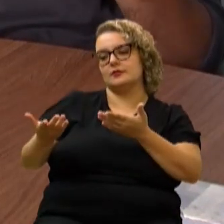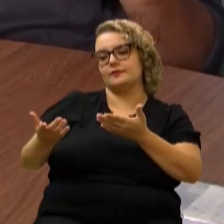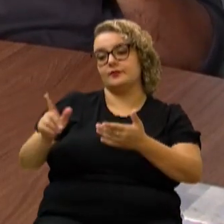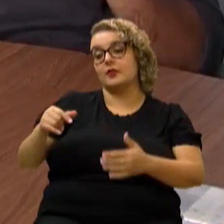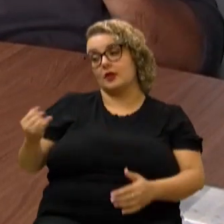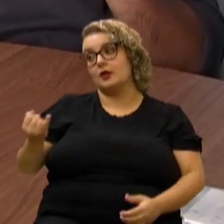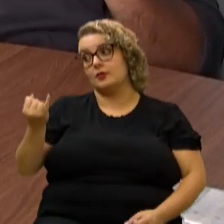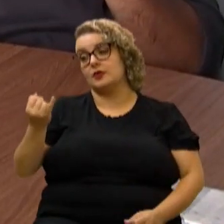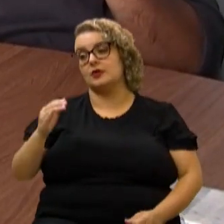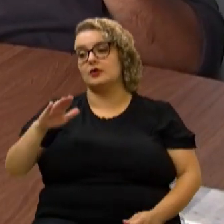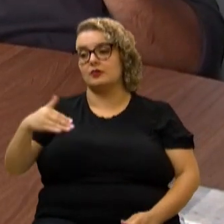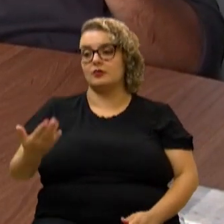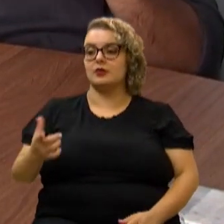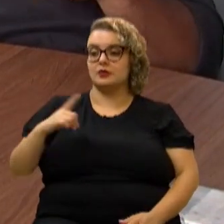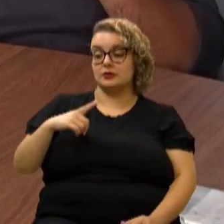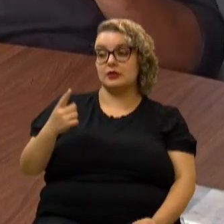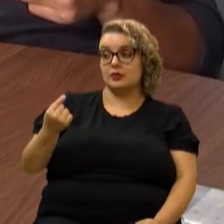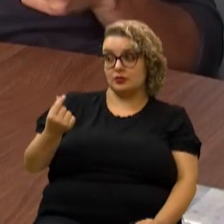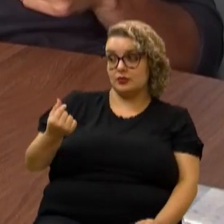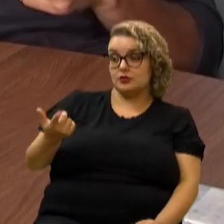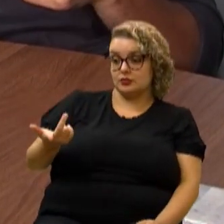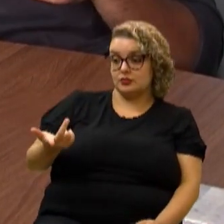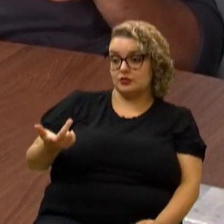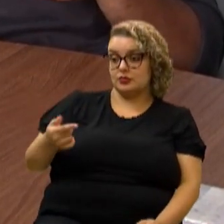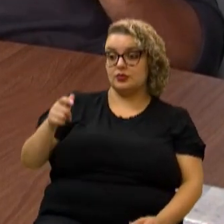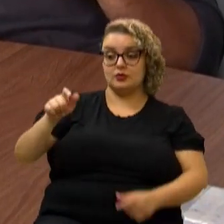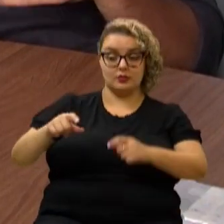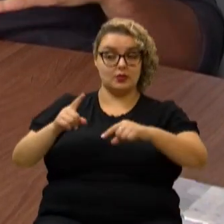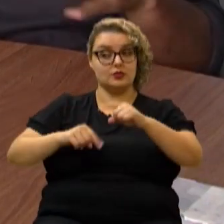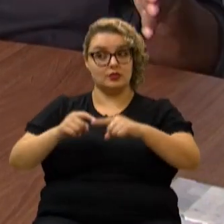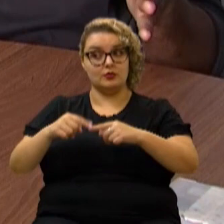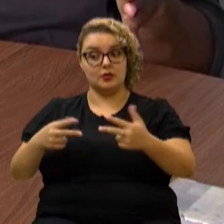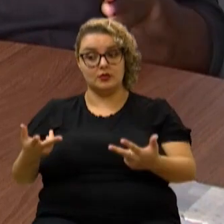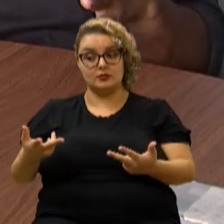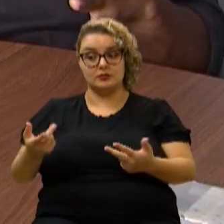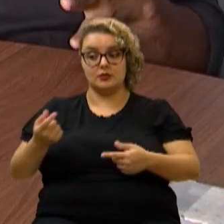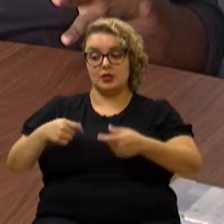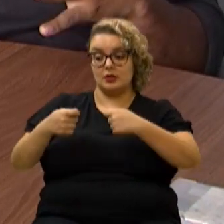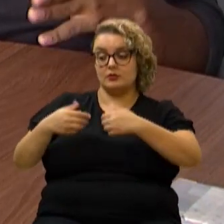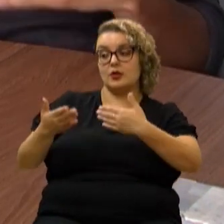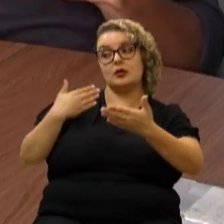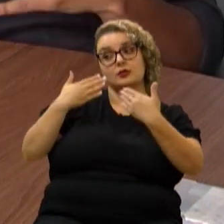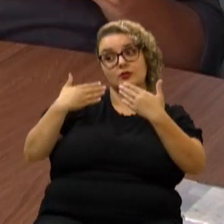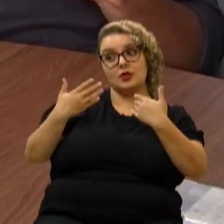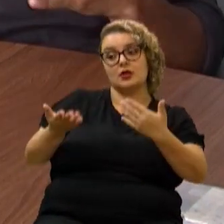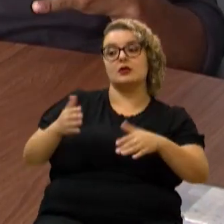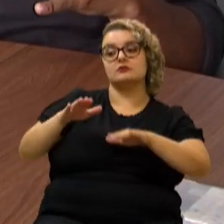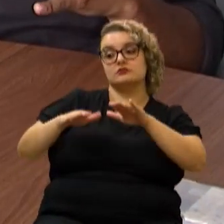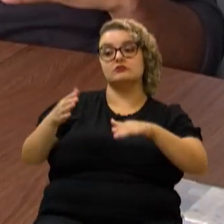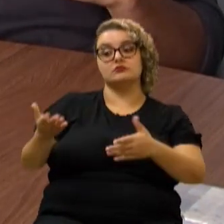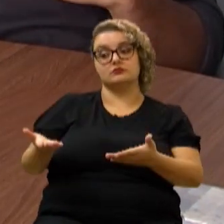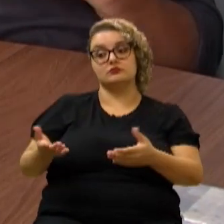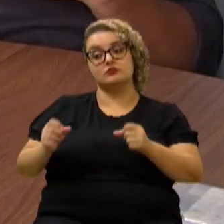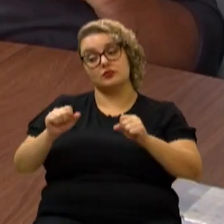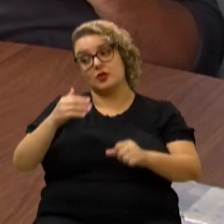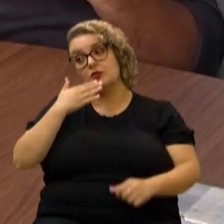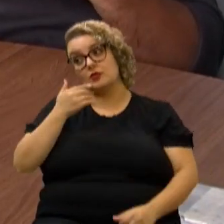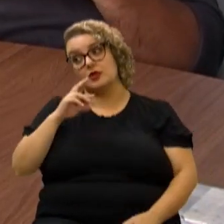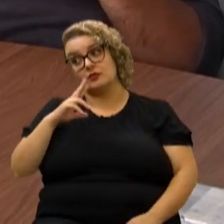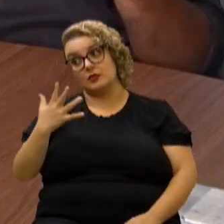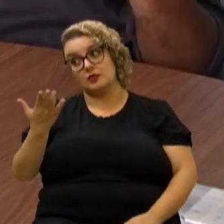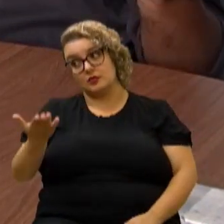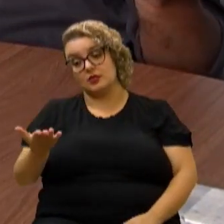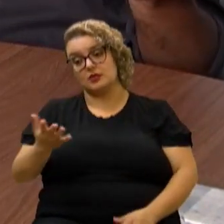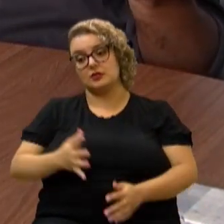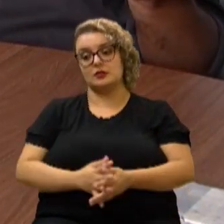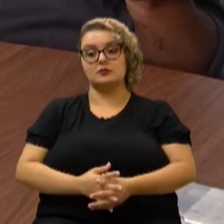negociar com o lojista é sempre importante, né? Quando você tem o dinheiro e a pessoa tem um produto, uma negociação no boca a boca ali, às vezes,